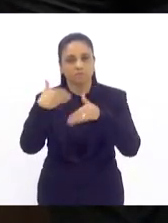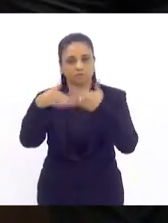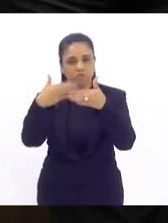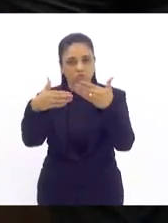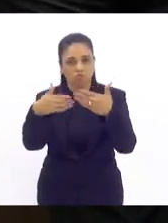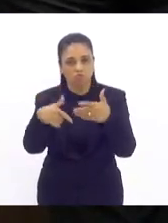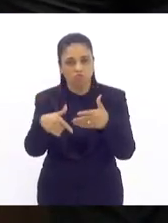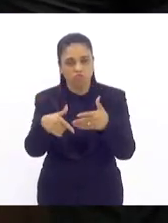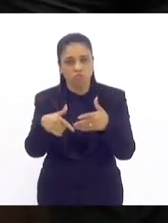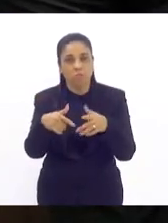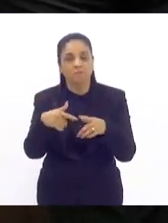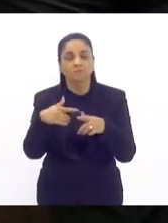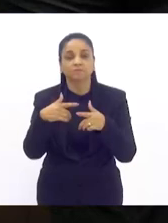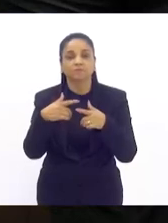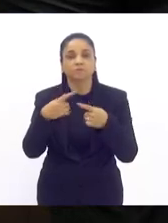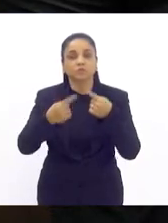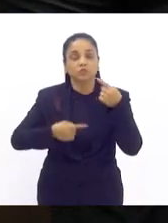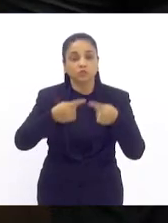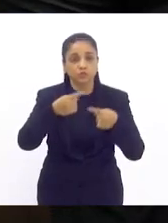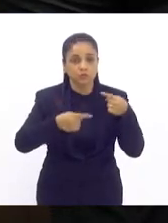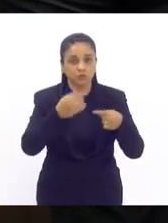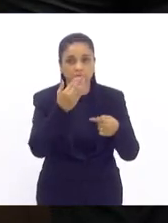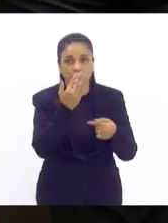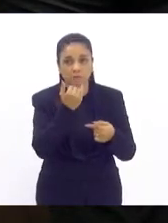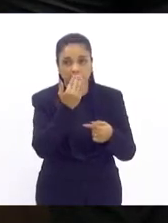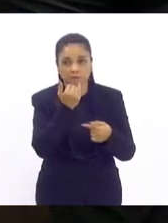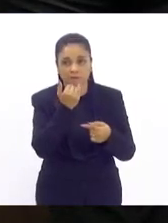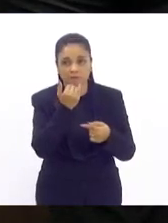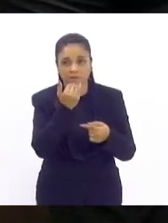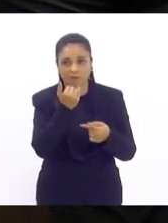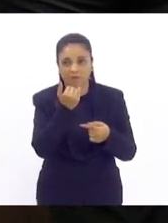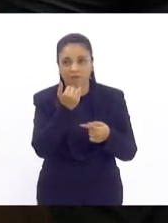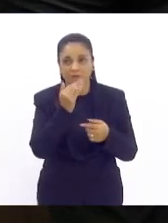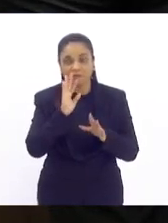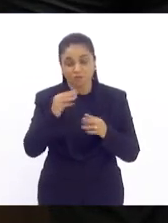essa discussão alimentar é uma coisa que faz parte